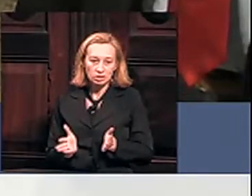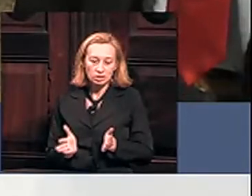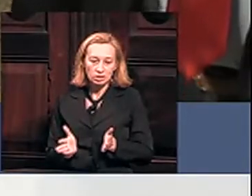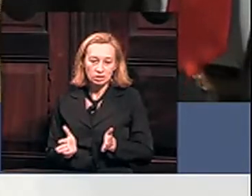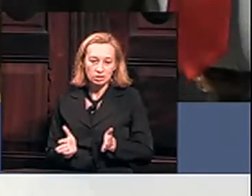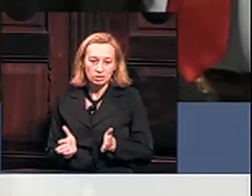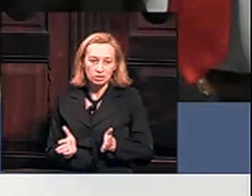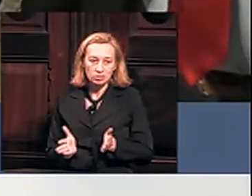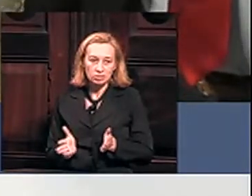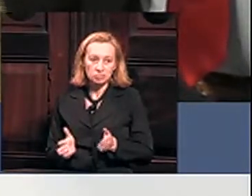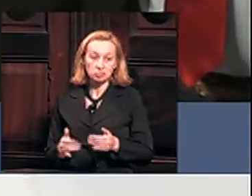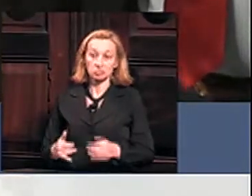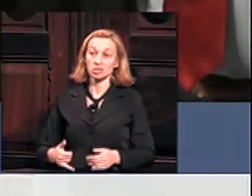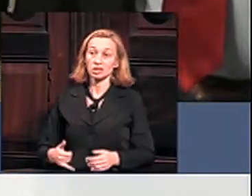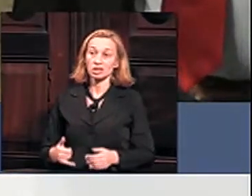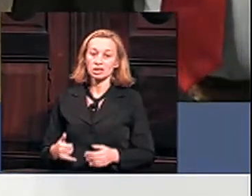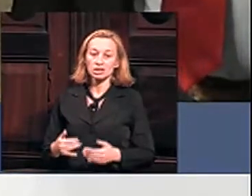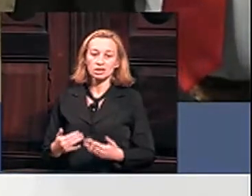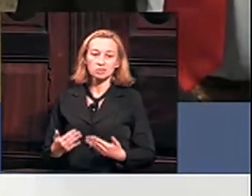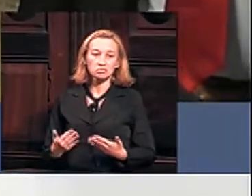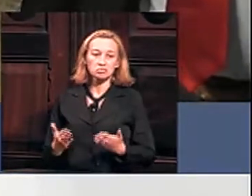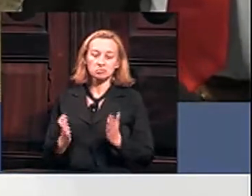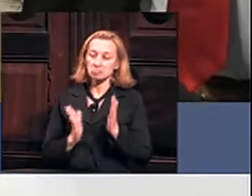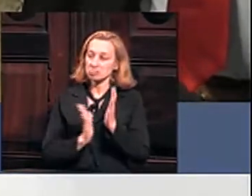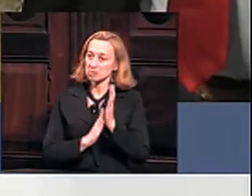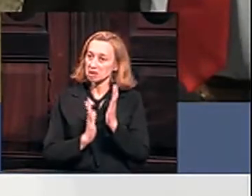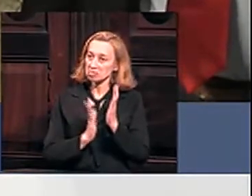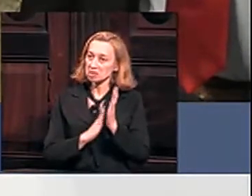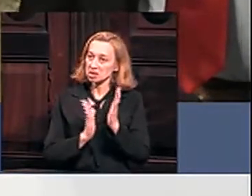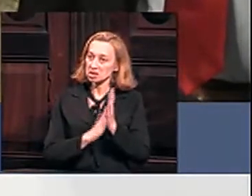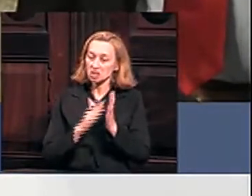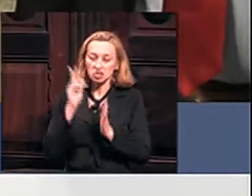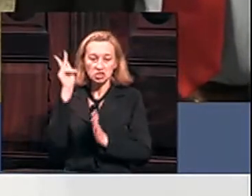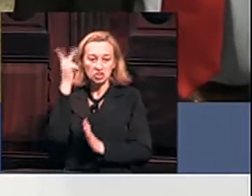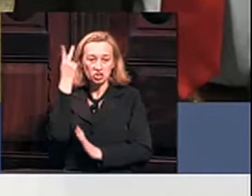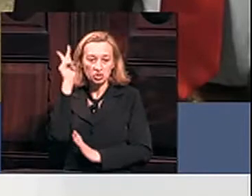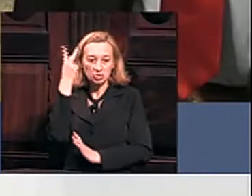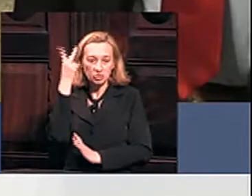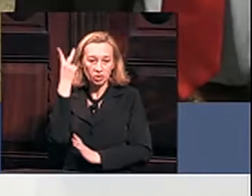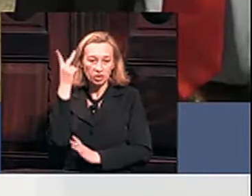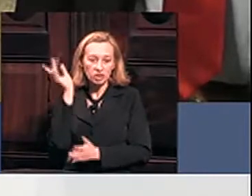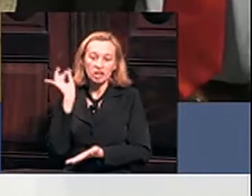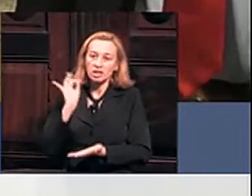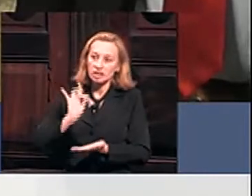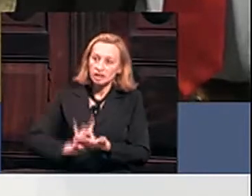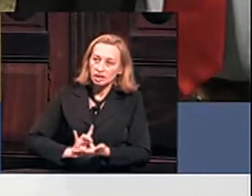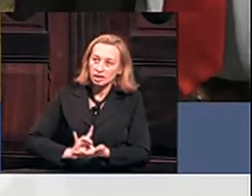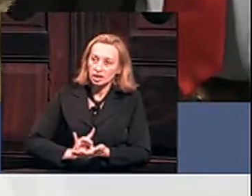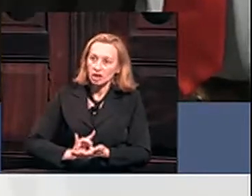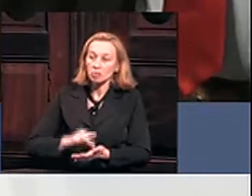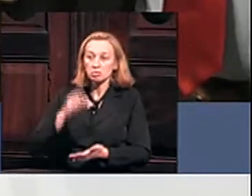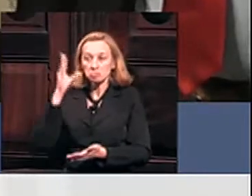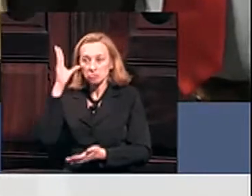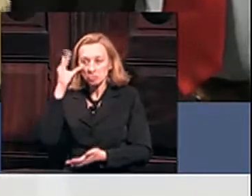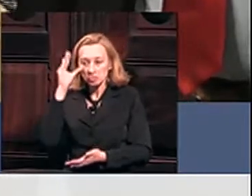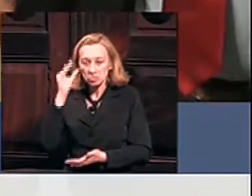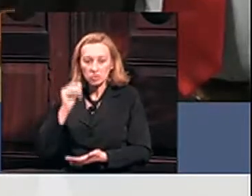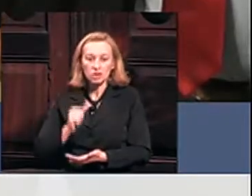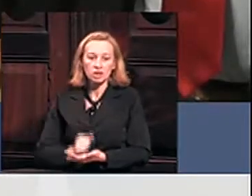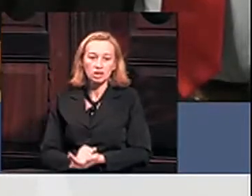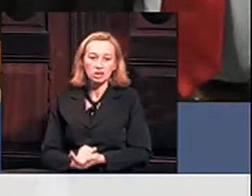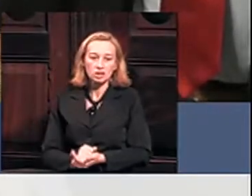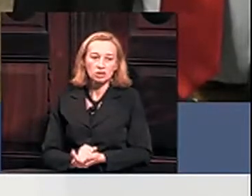um exemplo histórico de real interesse